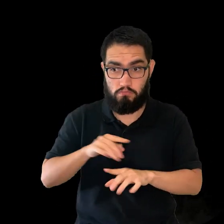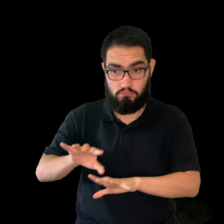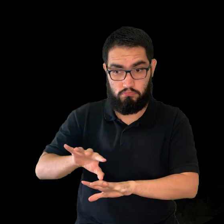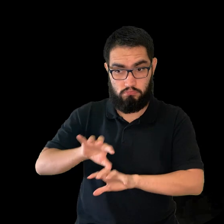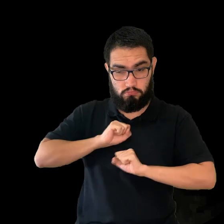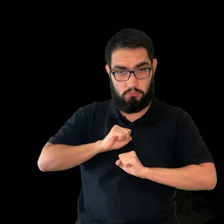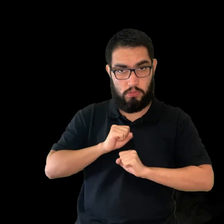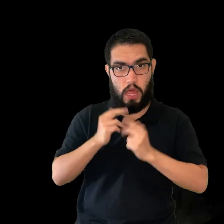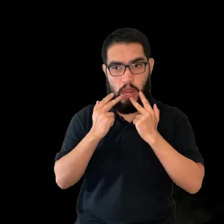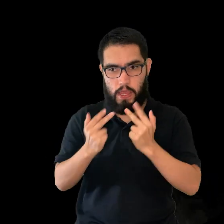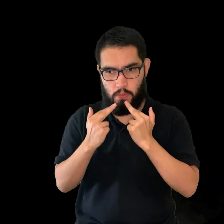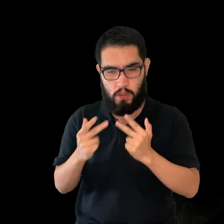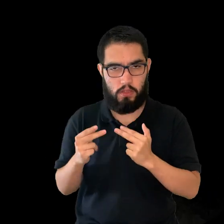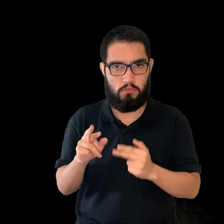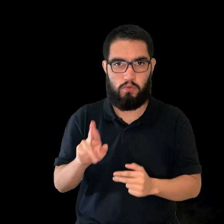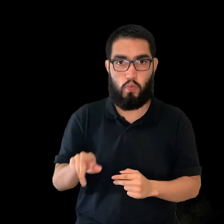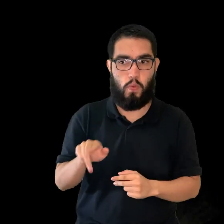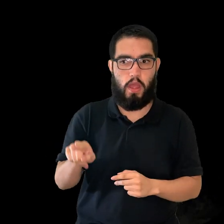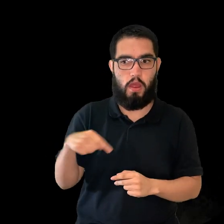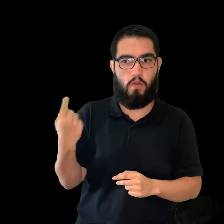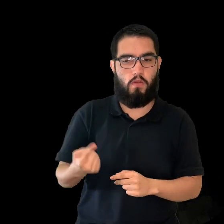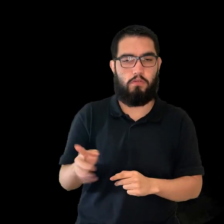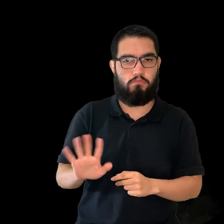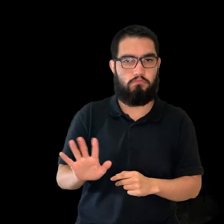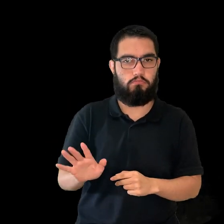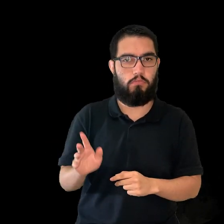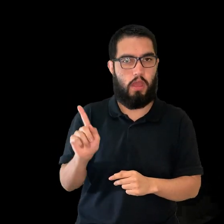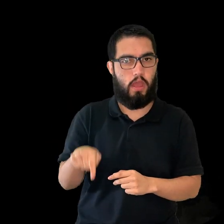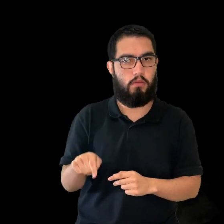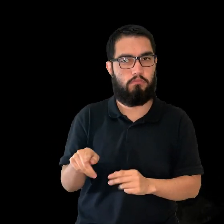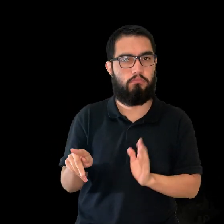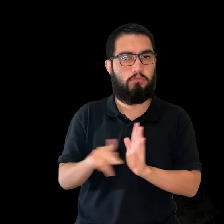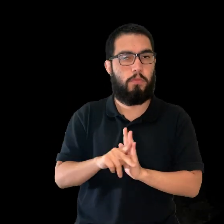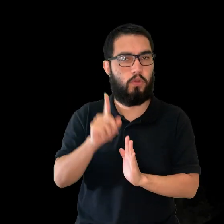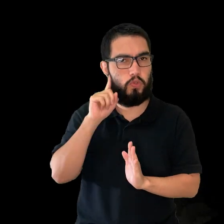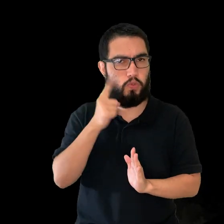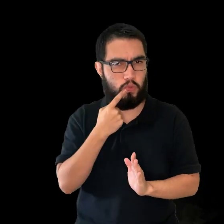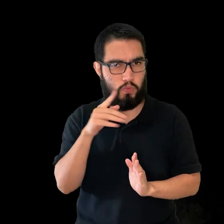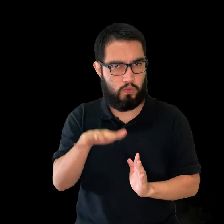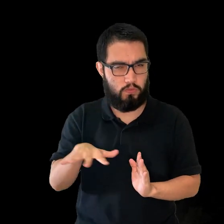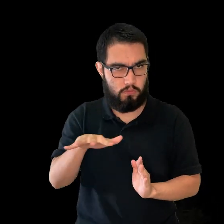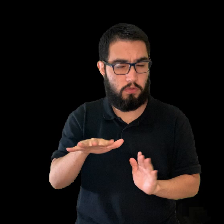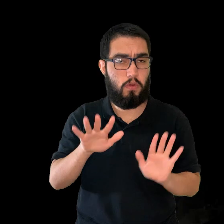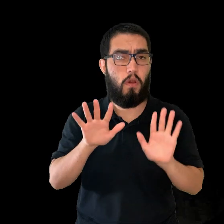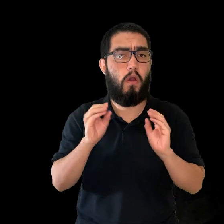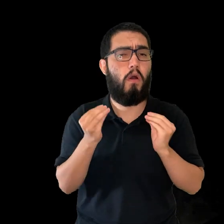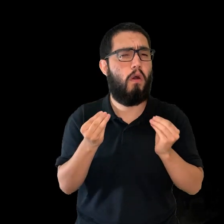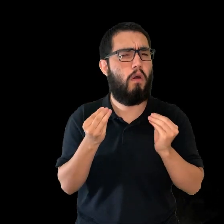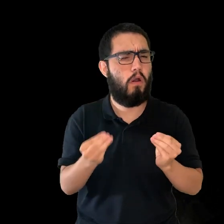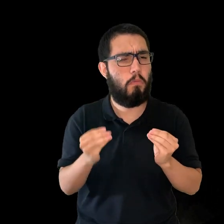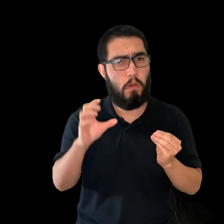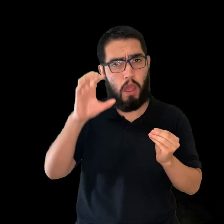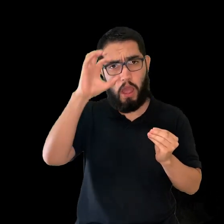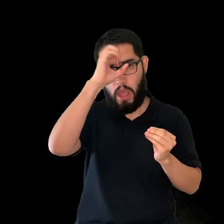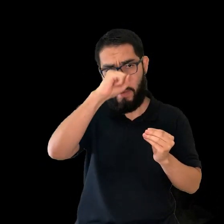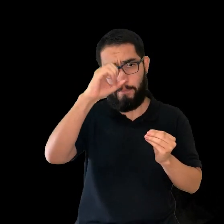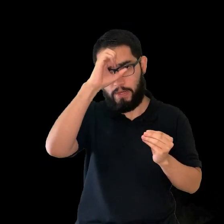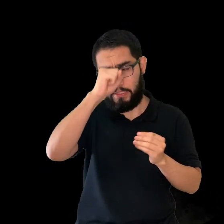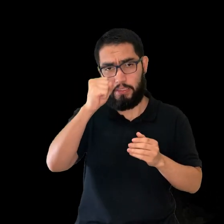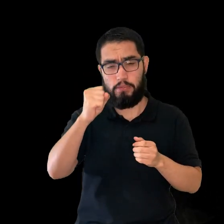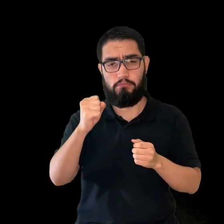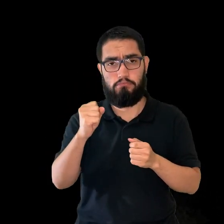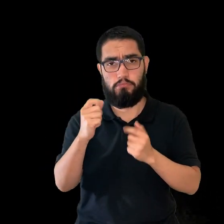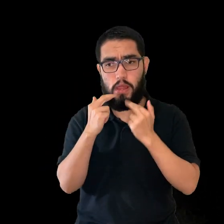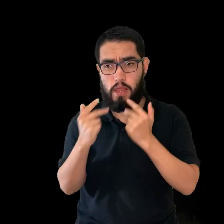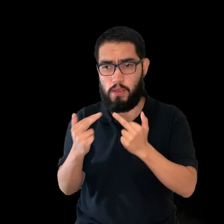apropriamos de uma língua que não é nossa, são dos surdos nesse caso. Como que nós vamos aprender uma